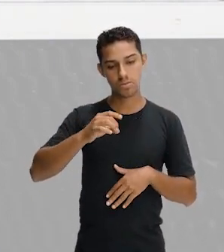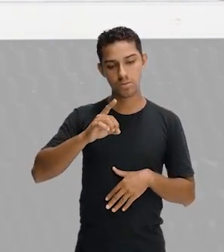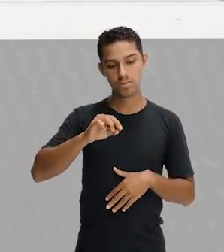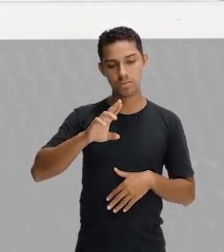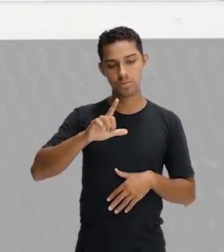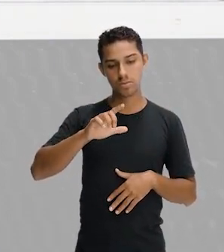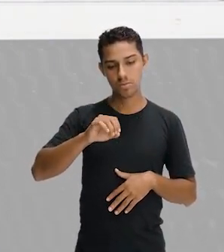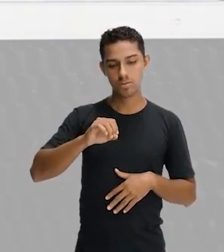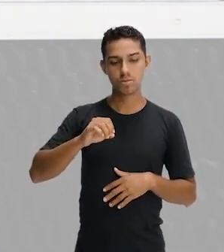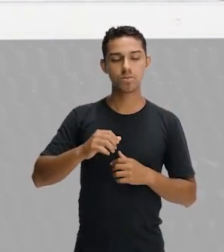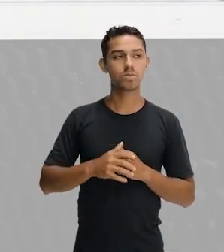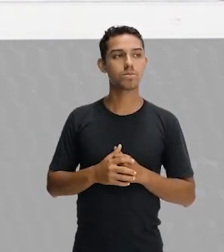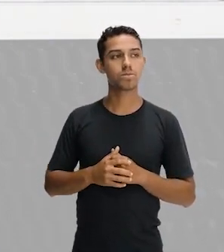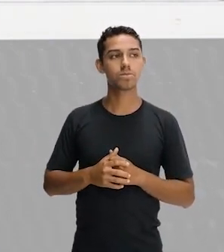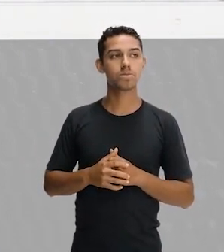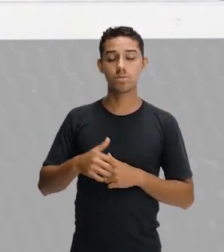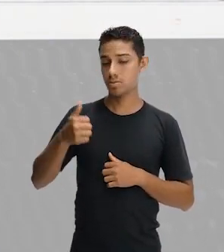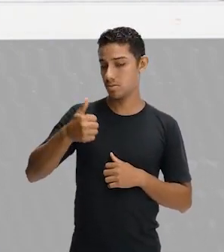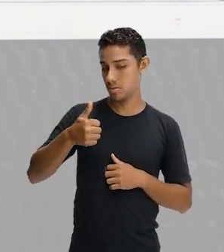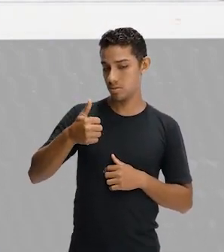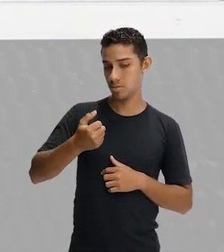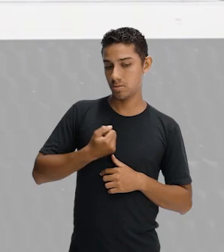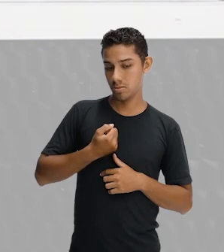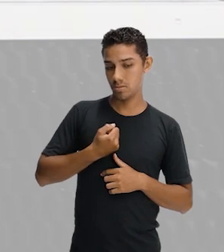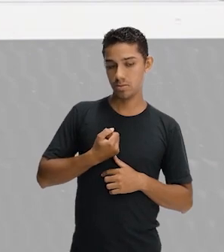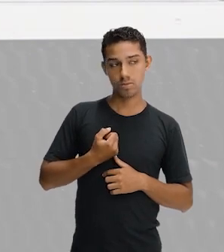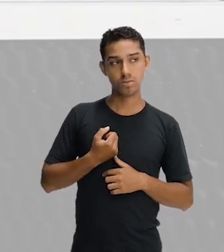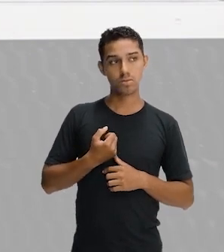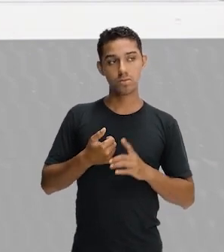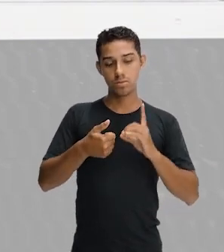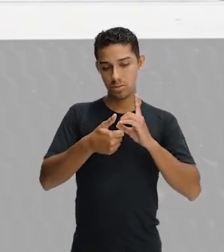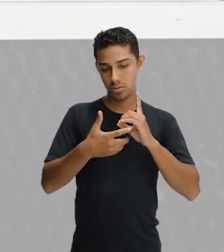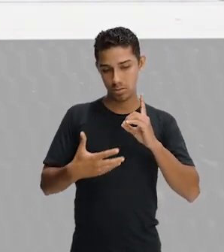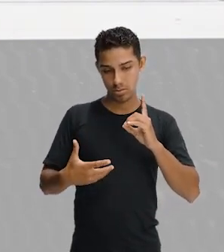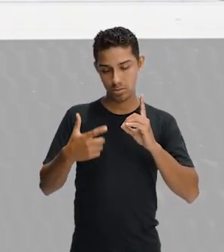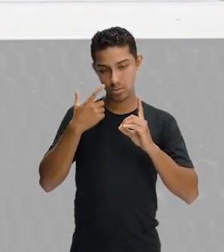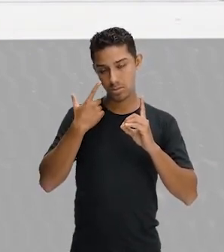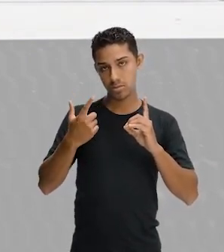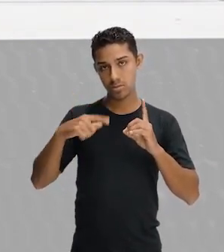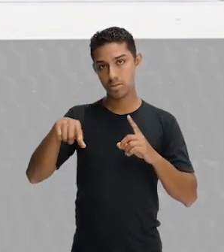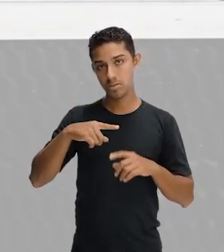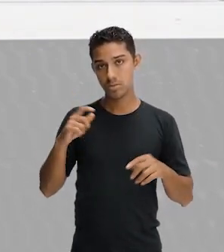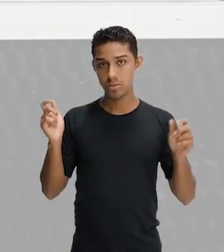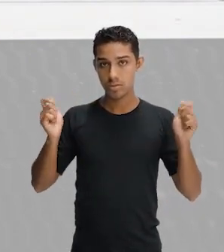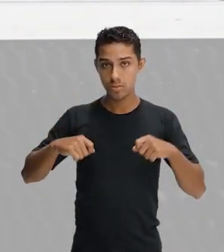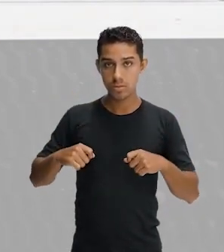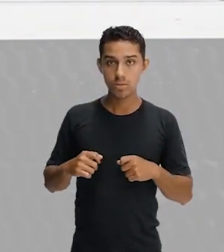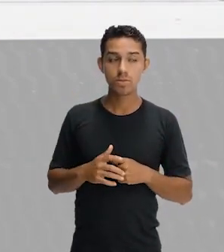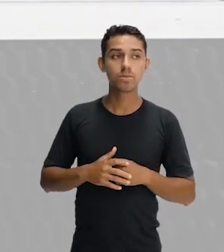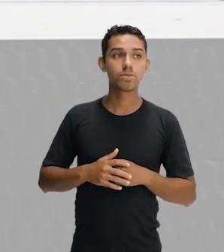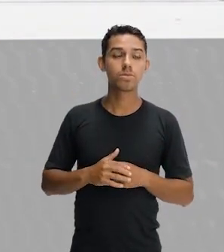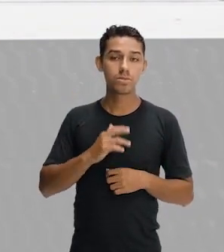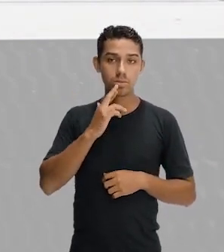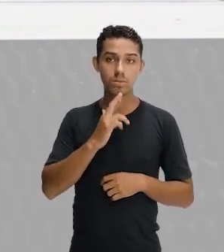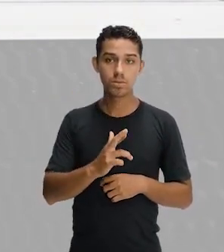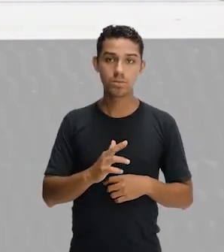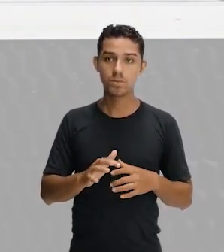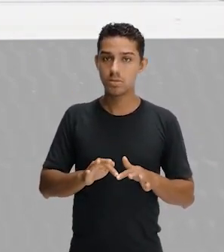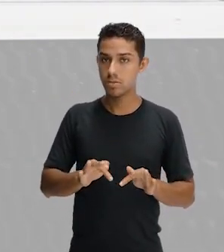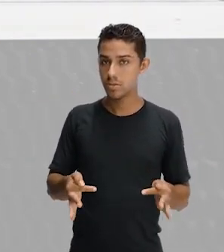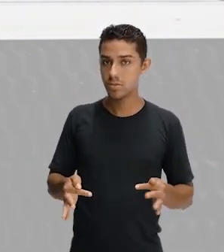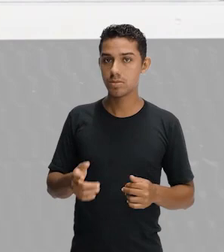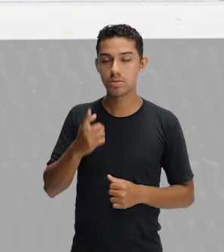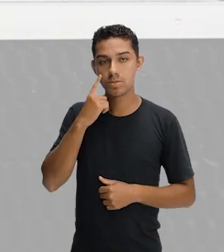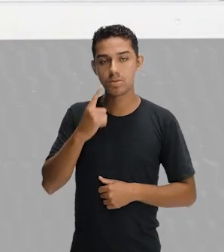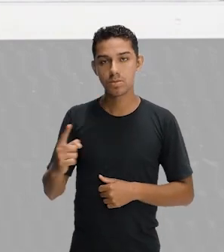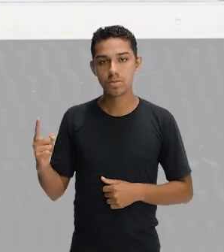Então a questão 1, nós vamos colocar aqui os dados da questão para poder responder. Bem simples.